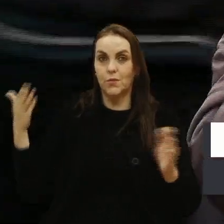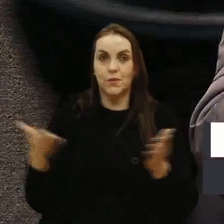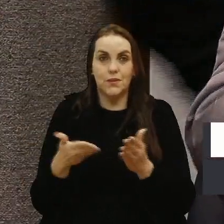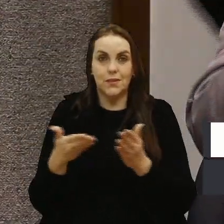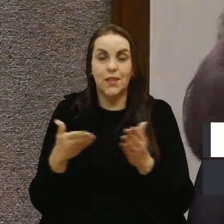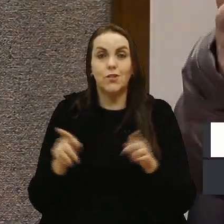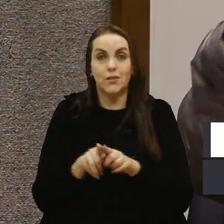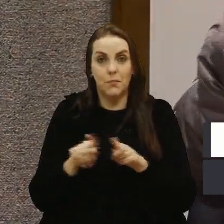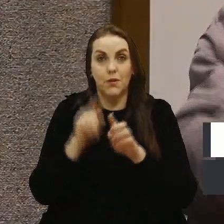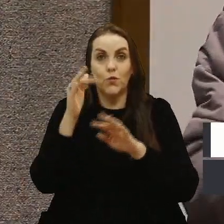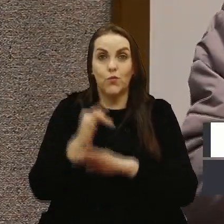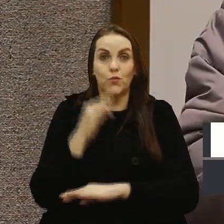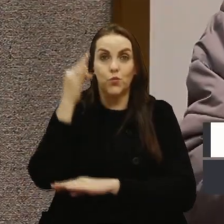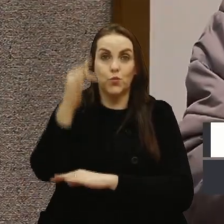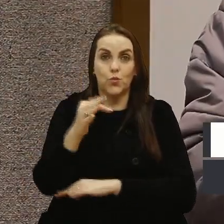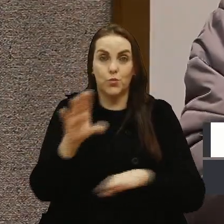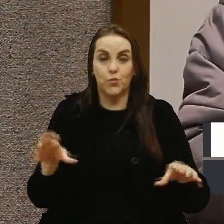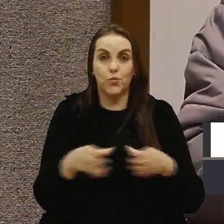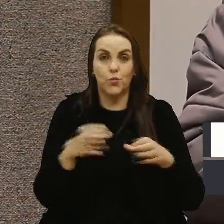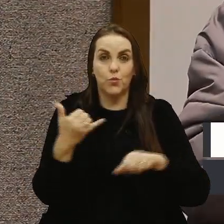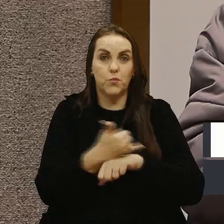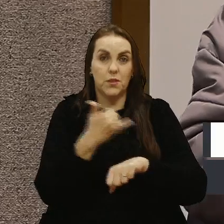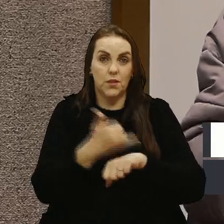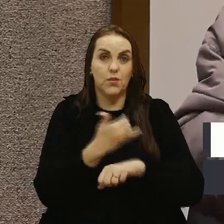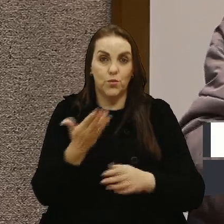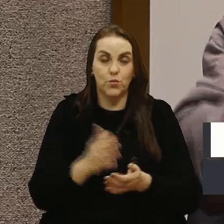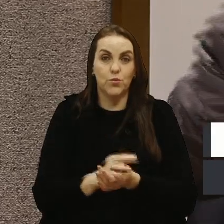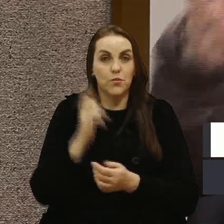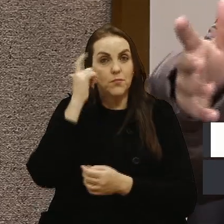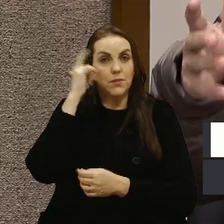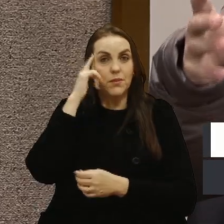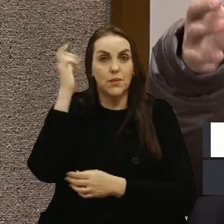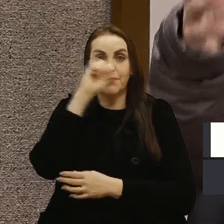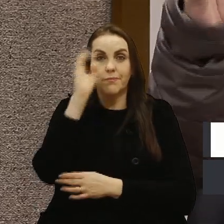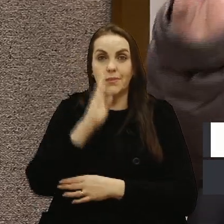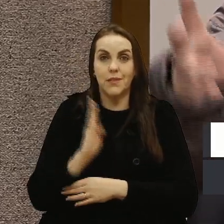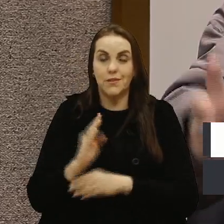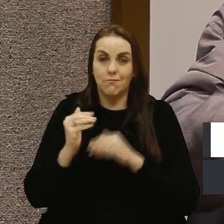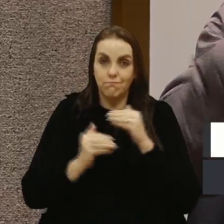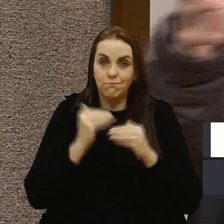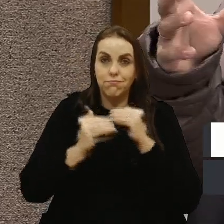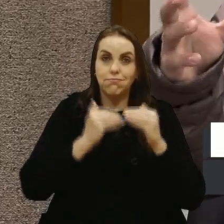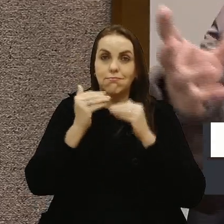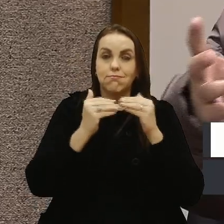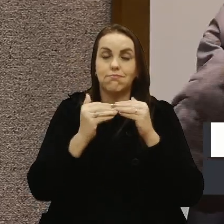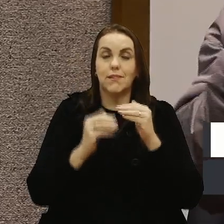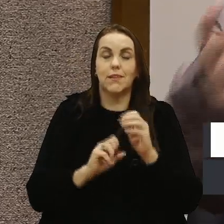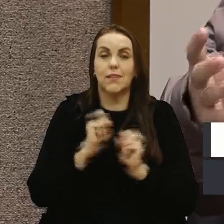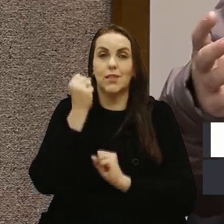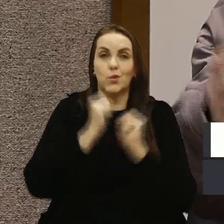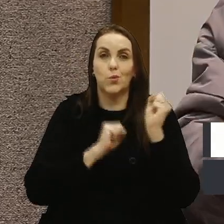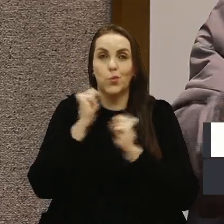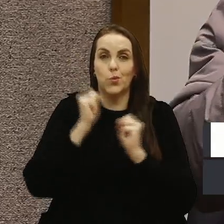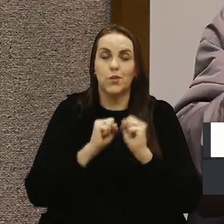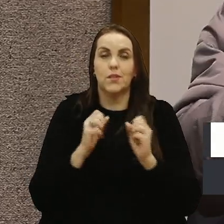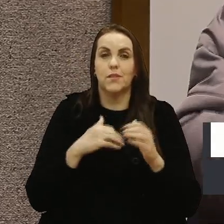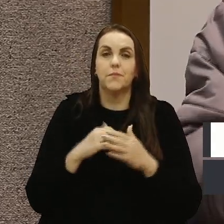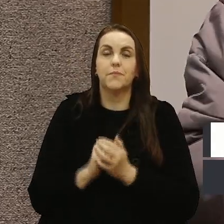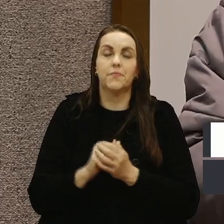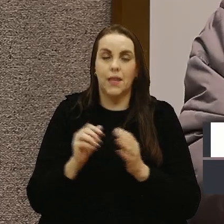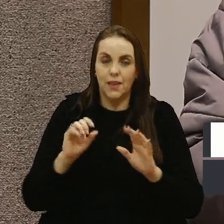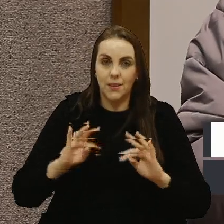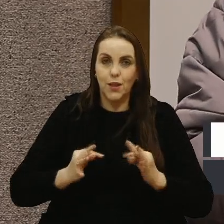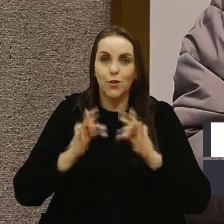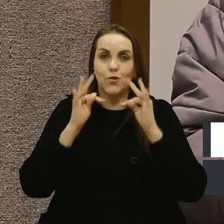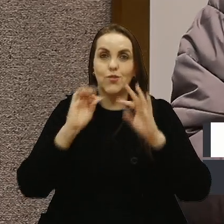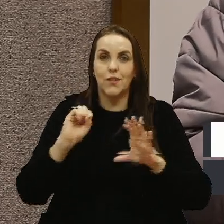do que isso, o futuro da categoria metalúrgica e pensar um Brasil para frente, com desenvolvimento industrial, tecnologia e garantia